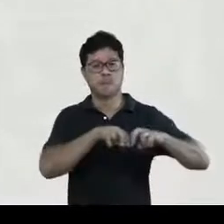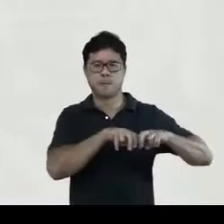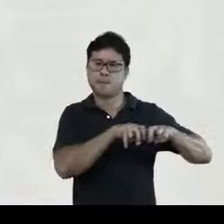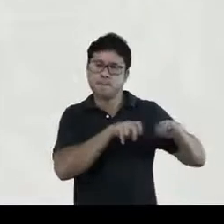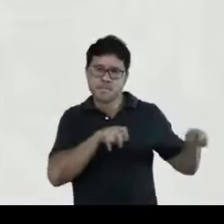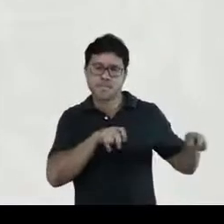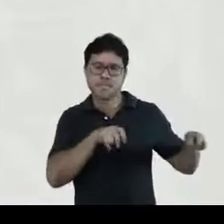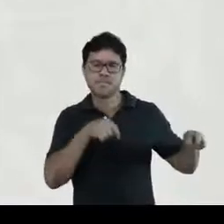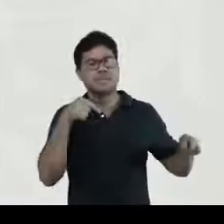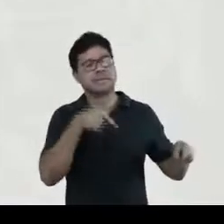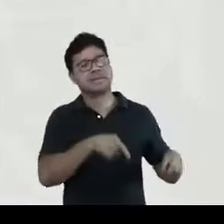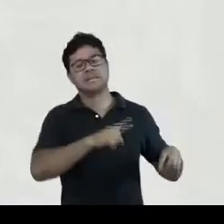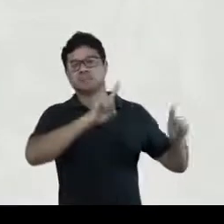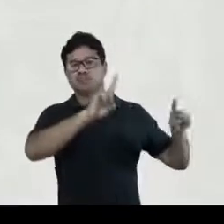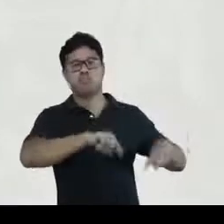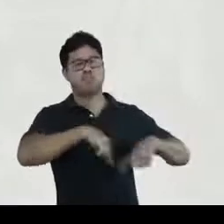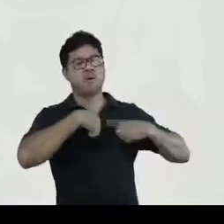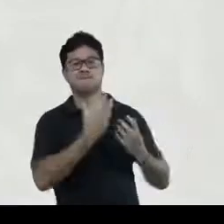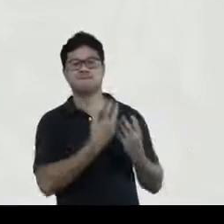Vielen Dank.